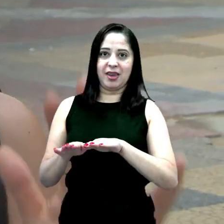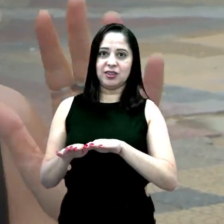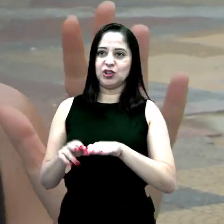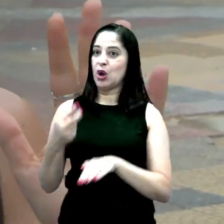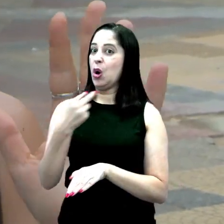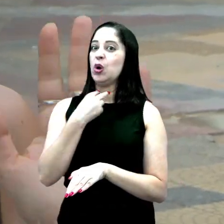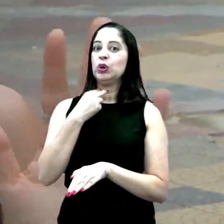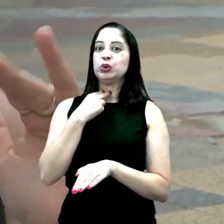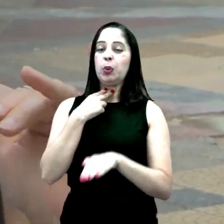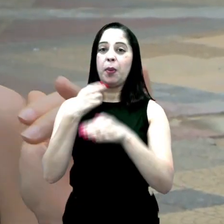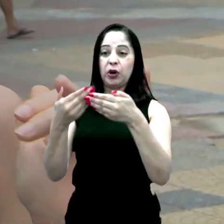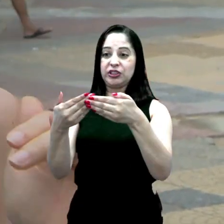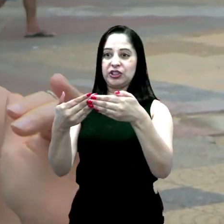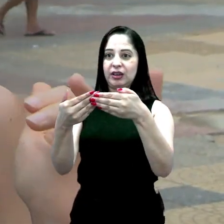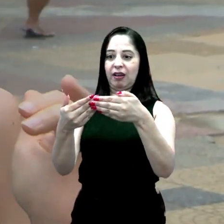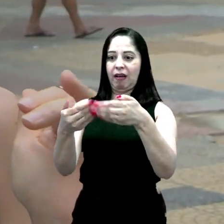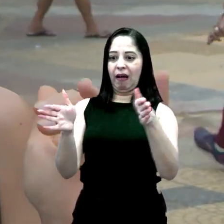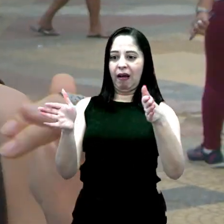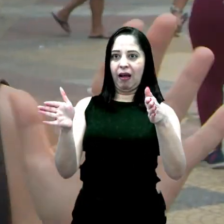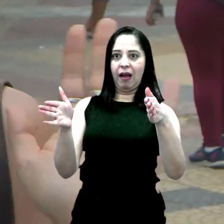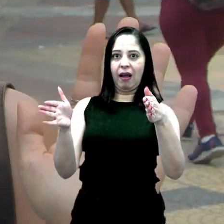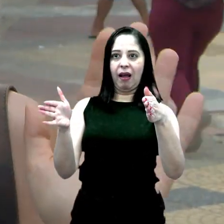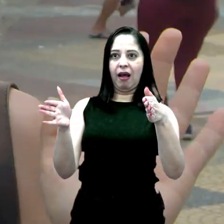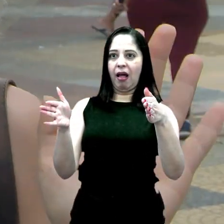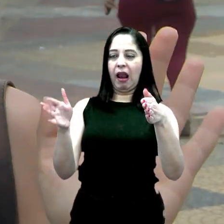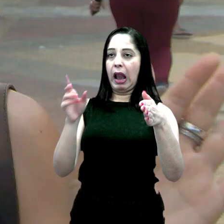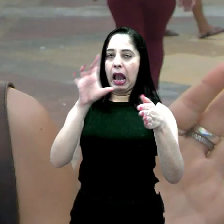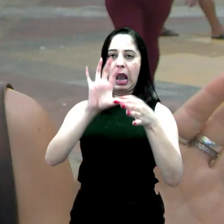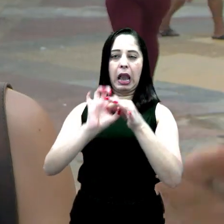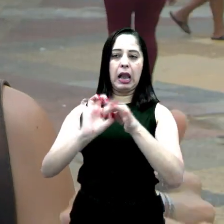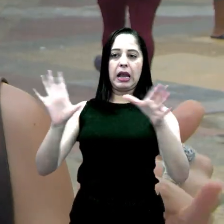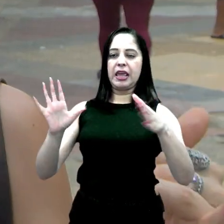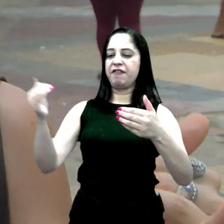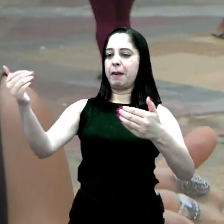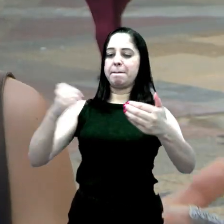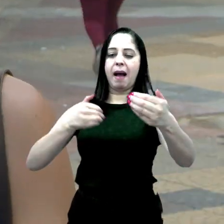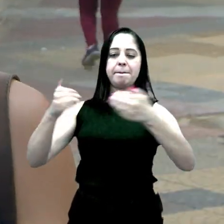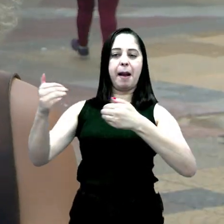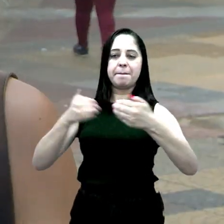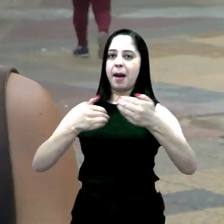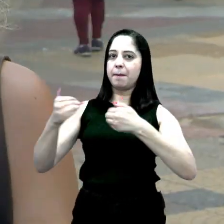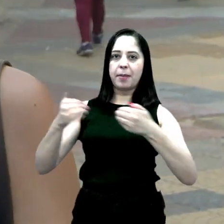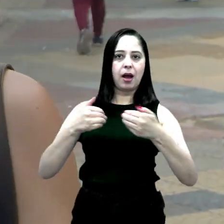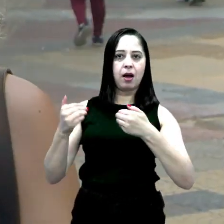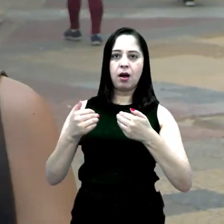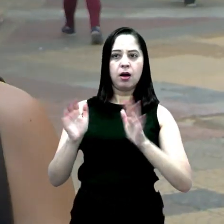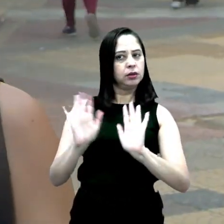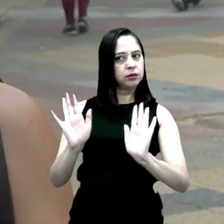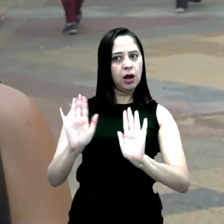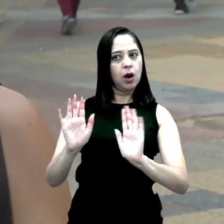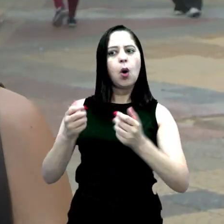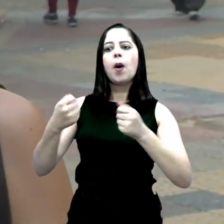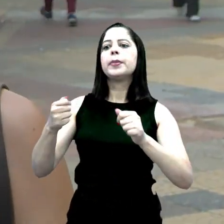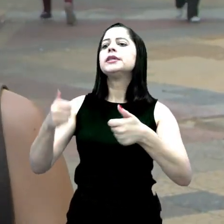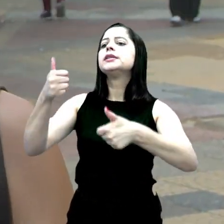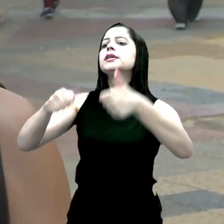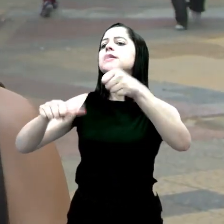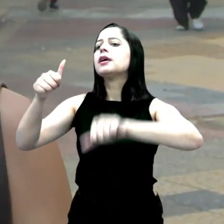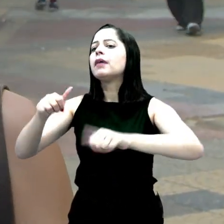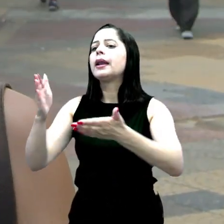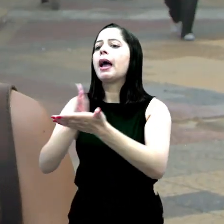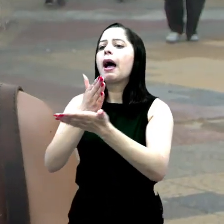para deixar, né, como dizem aí, a porteira aberta total, sem, enfim, sem algum tipo